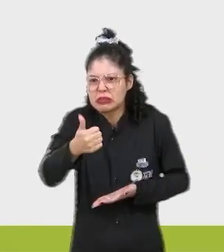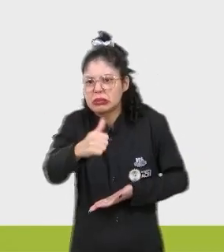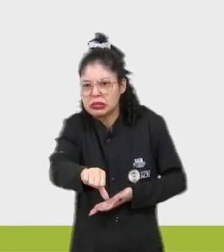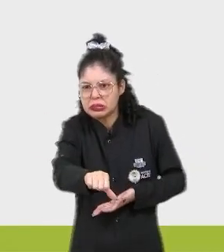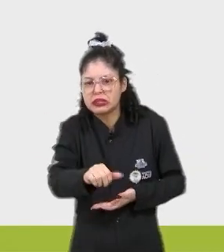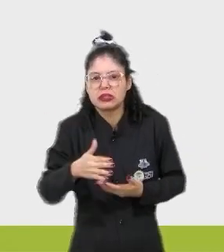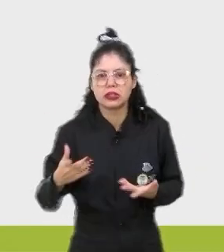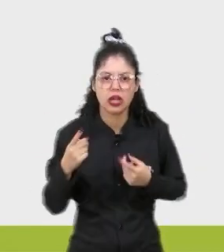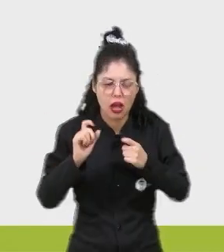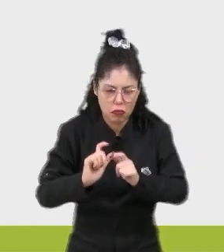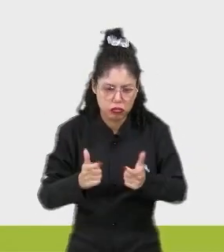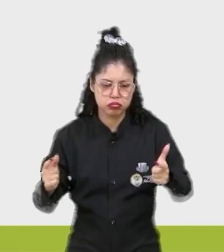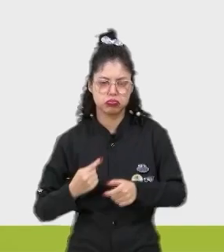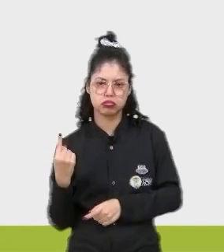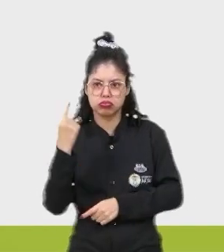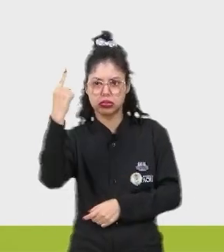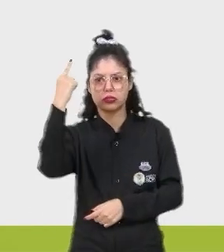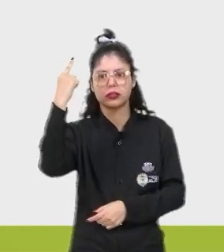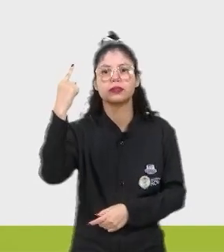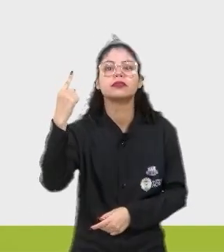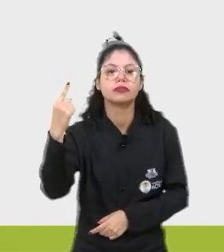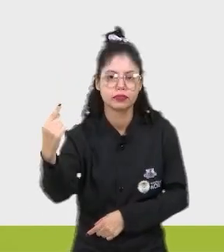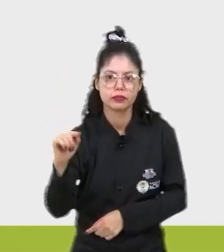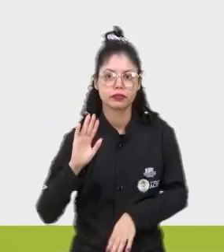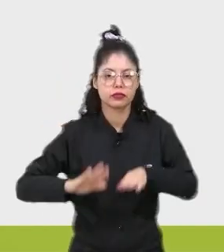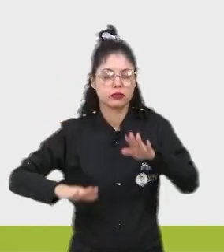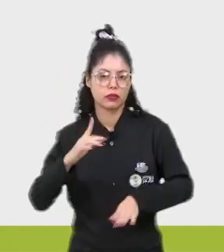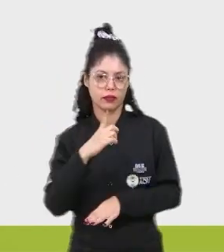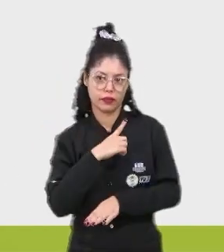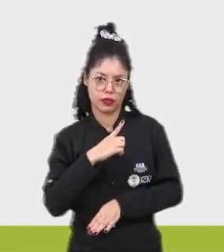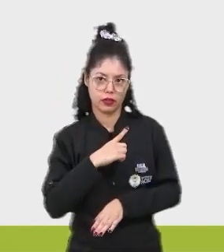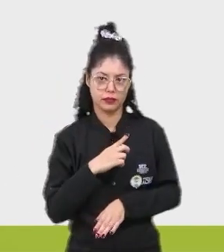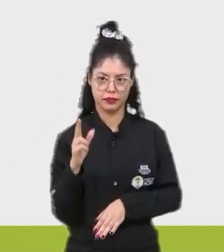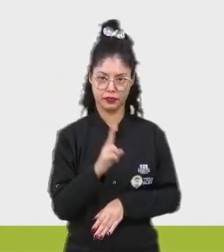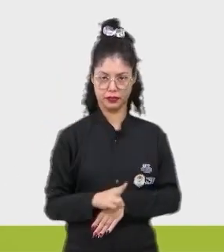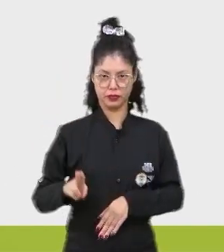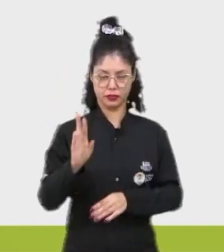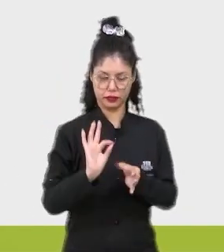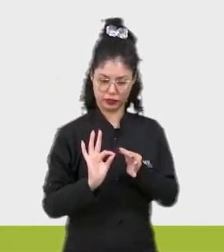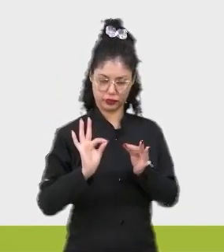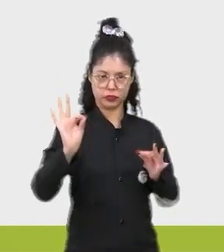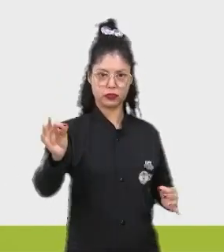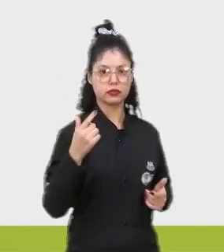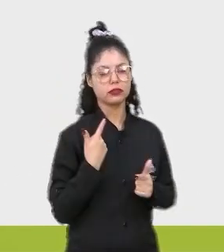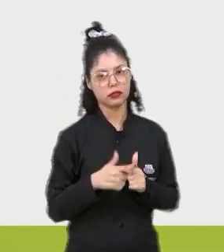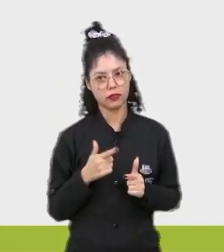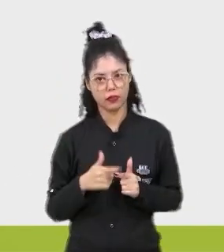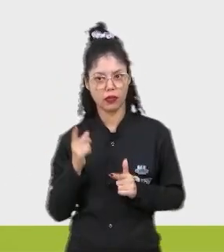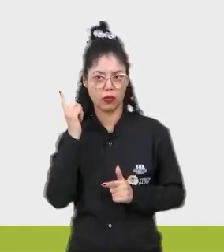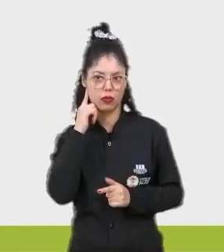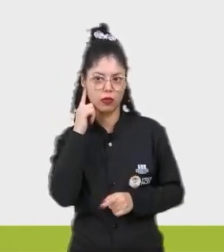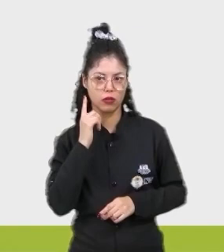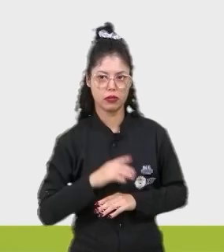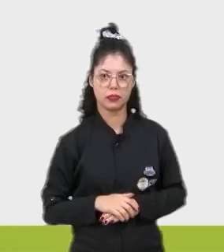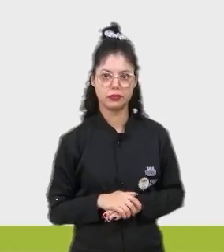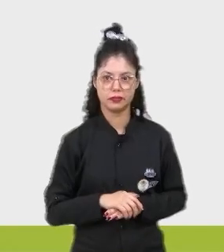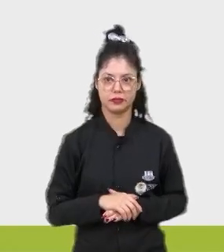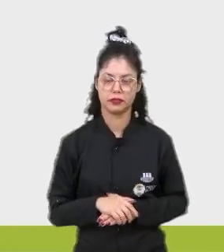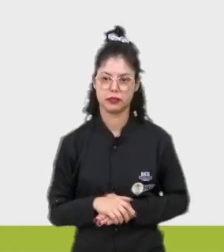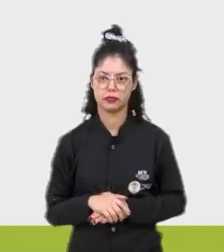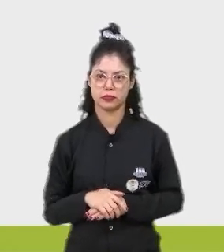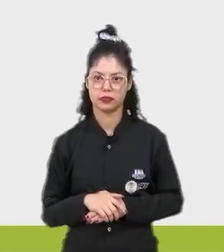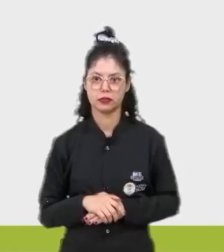intensidade sonora muito alta que, por sua vez, com o uso prolongado, pode prejudicar a sua audição, tá